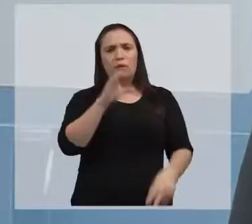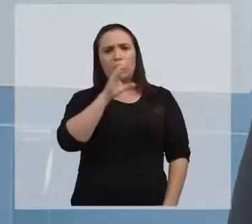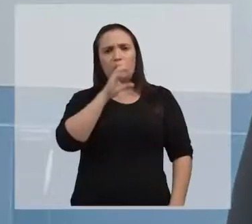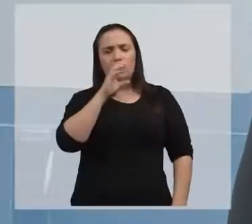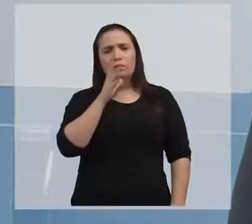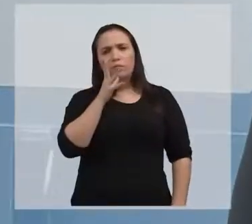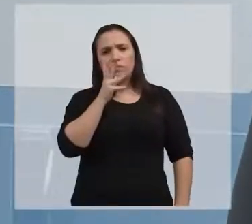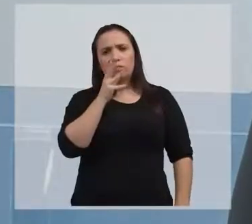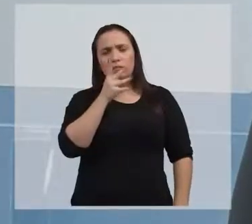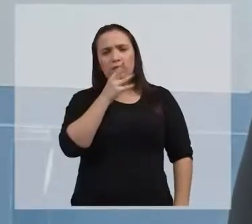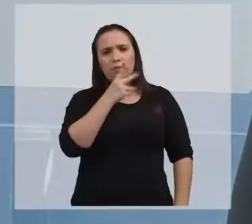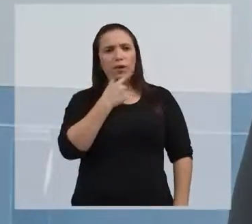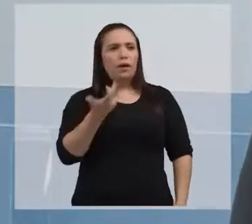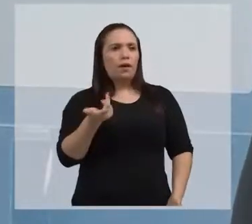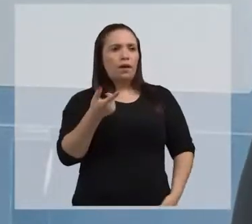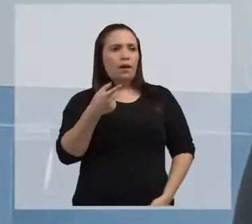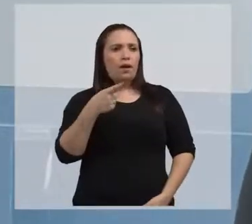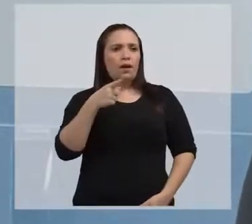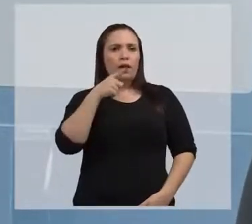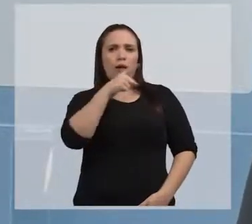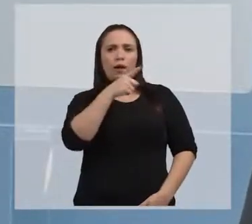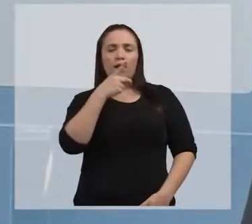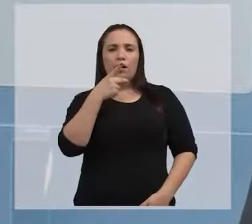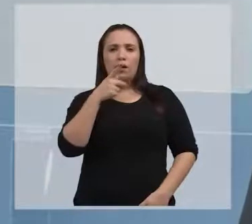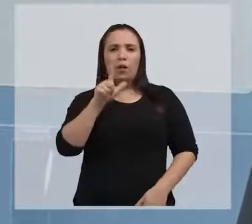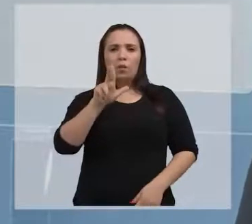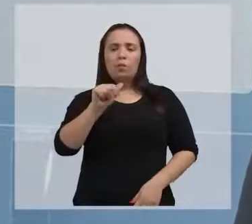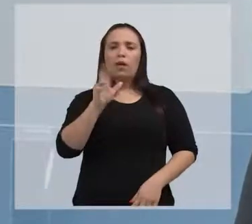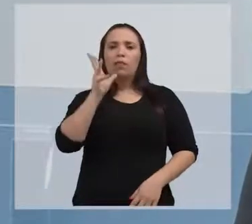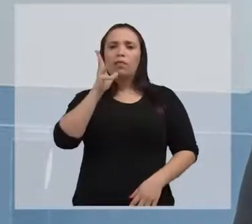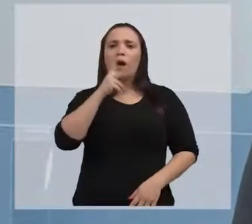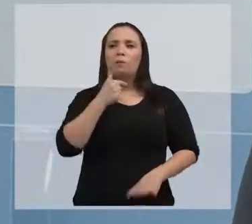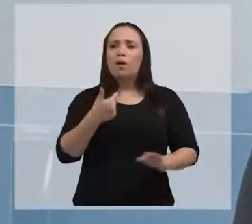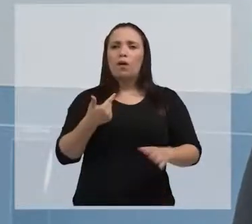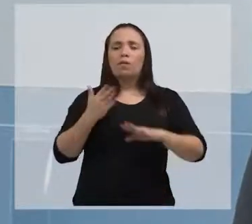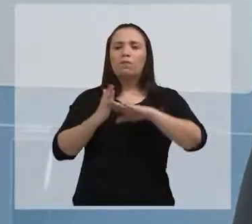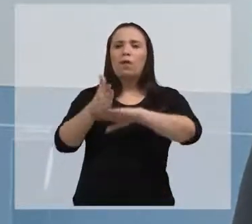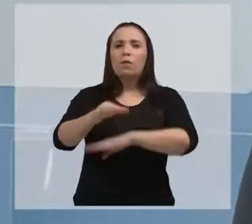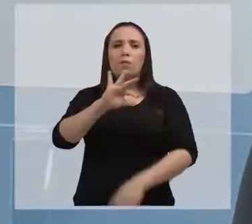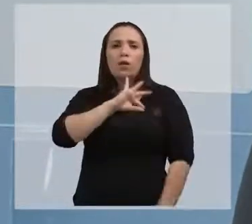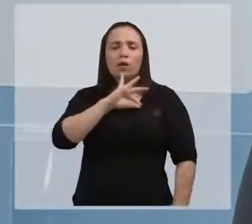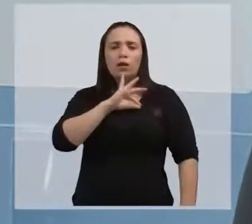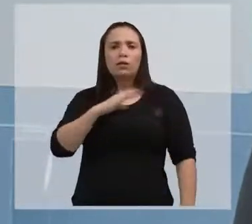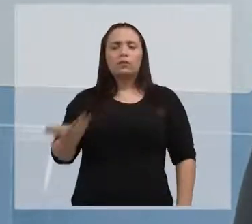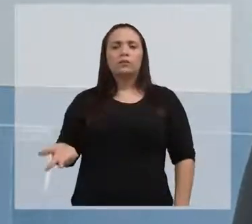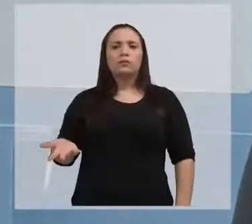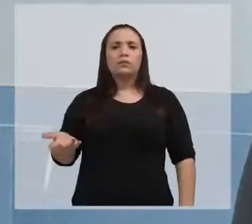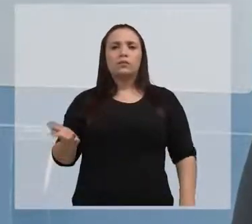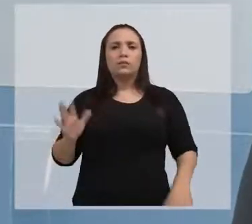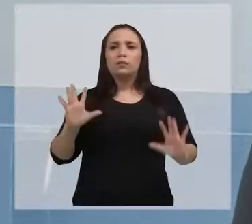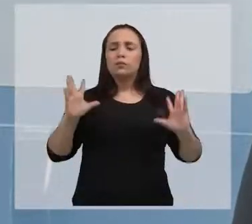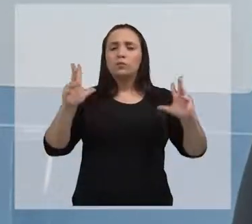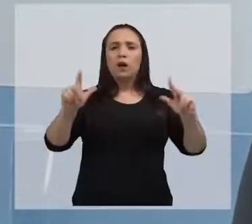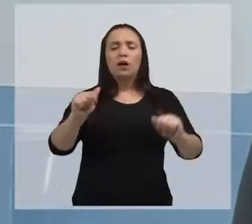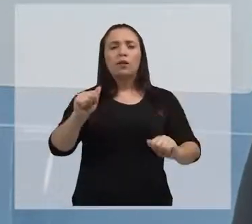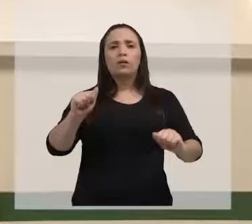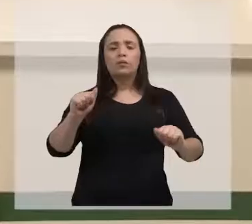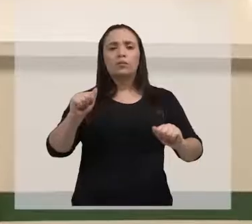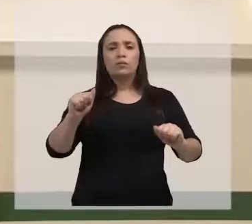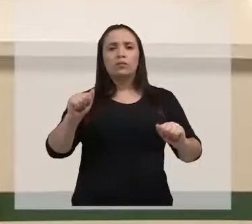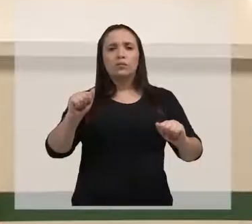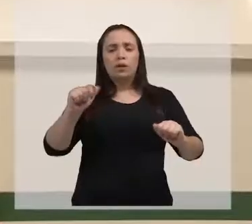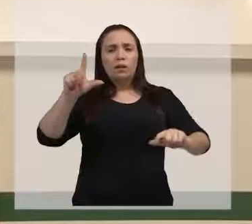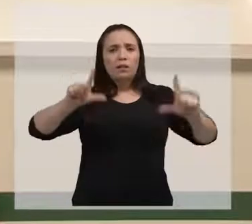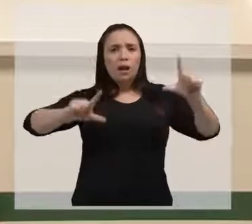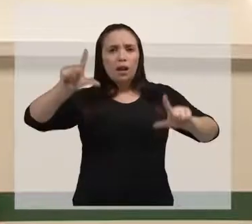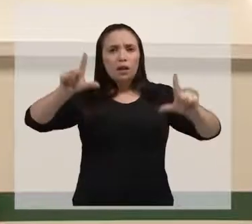errou. Criou aquela história de se apresentar daqui 5 horas, criou aquela expectativa. O presidente Lula chegou... Criou um circo